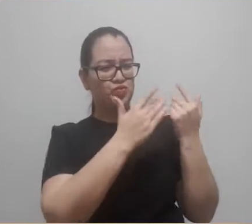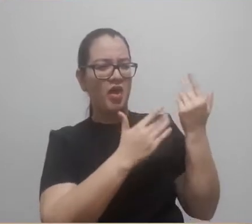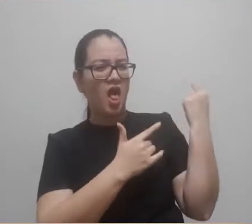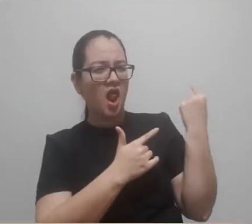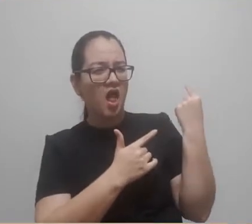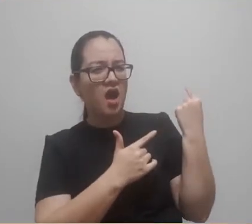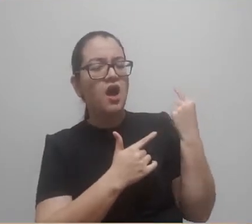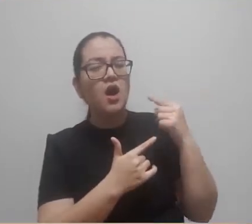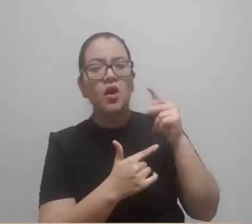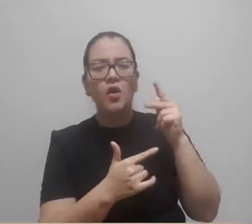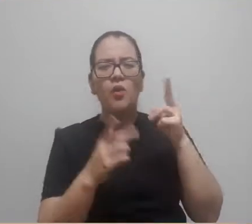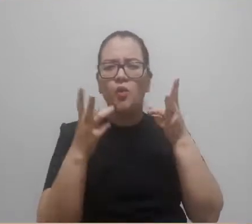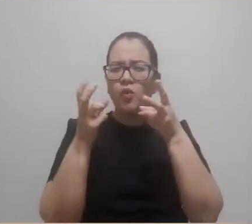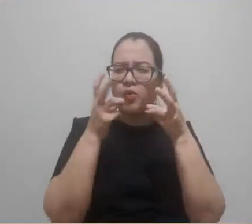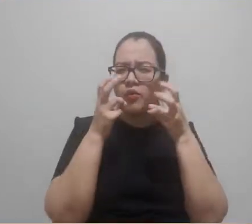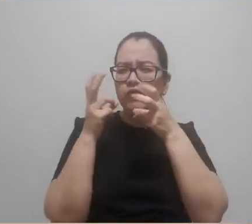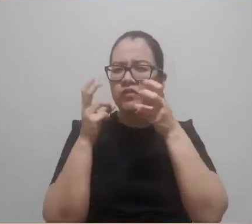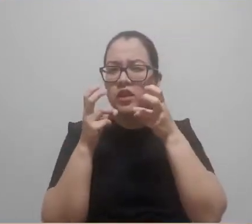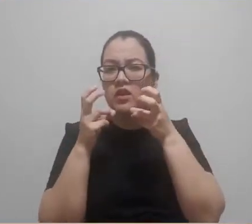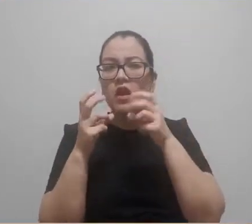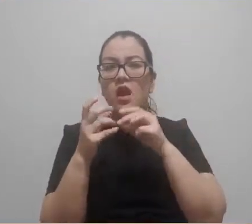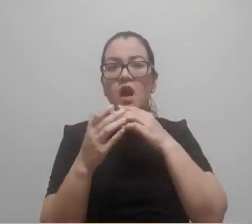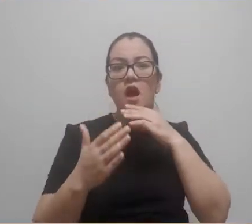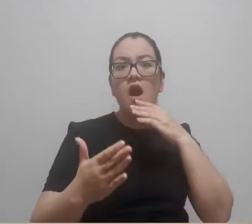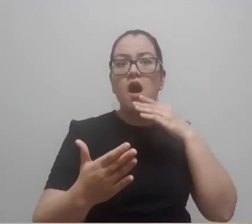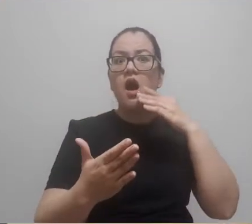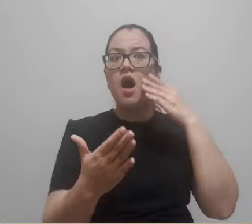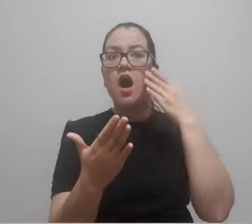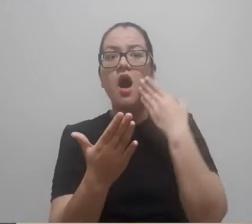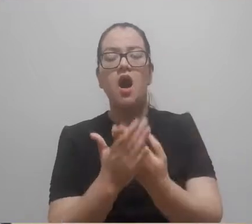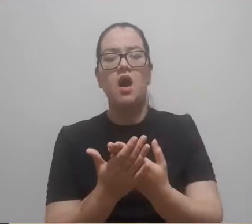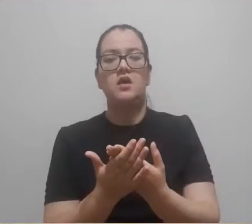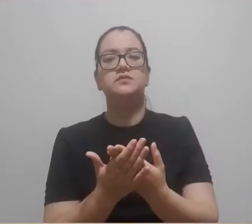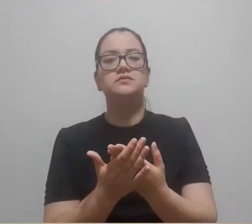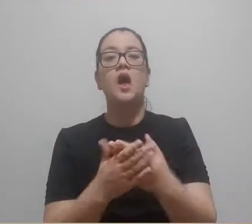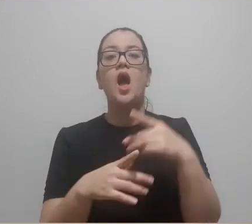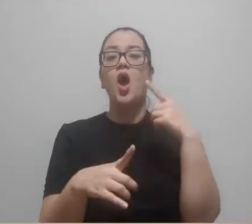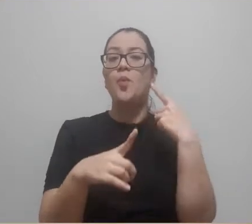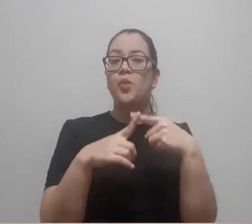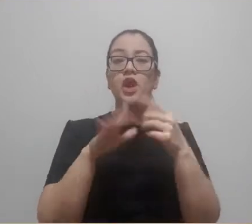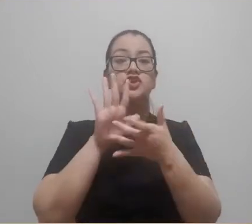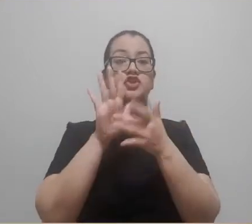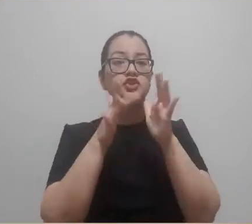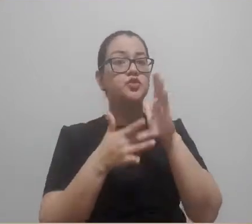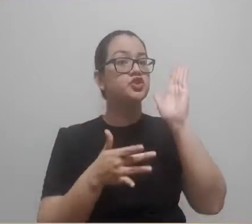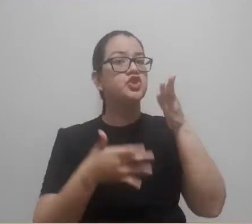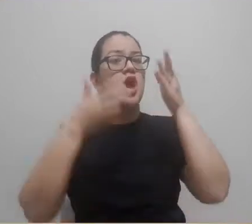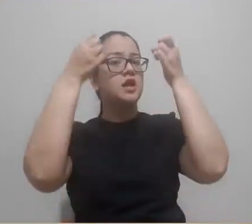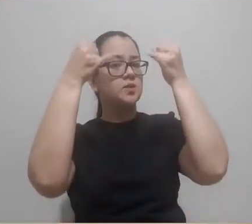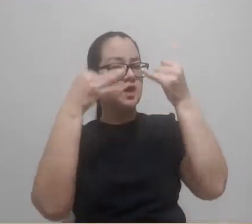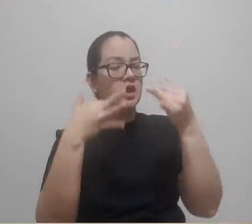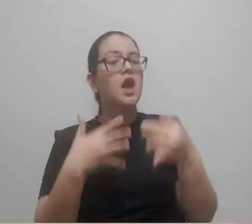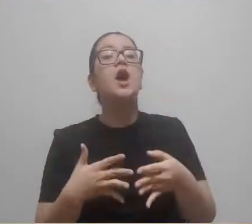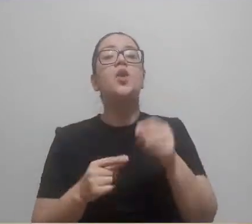esse versículo é chocante. Porque, olha, ele afirmava, Jesus já tinha dito que o seu ensino não